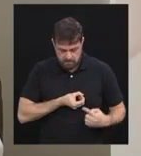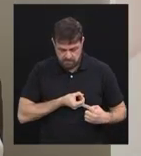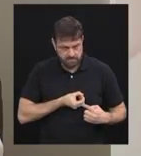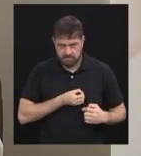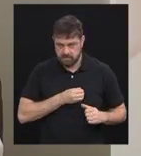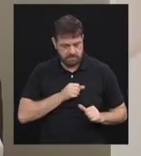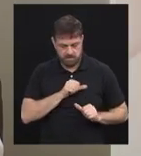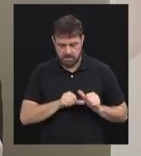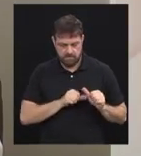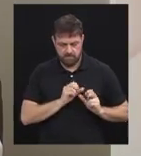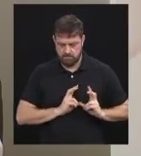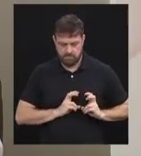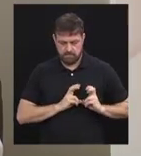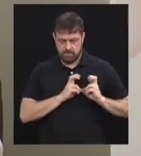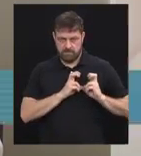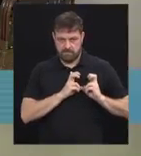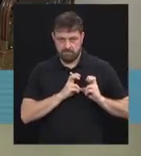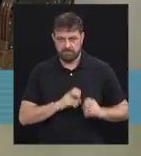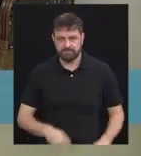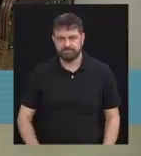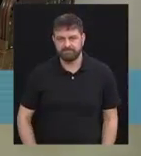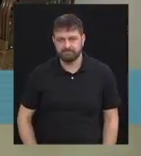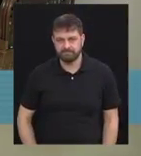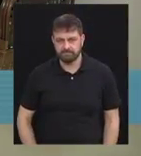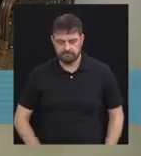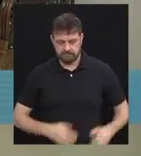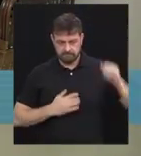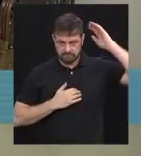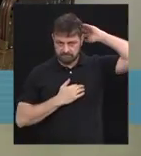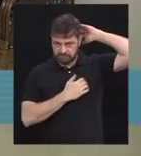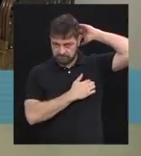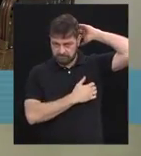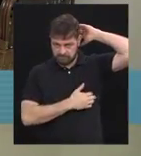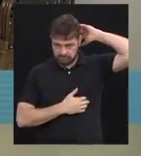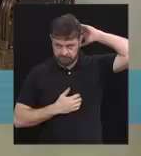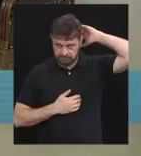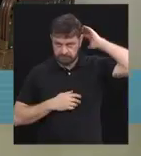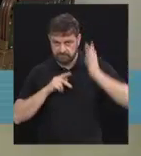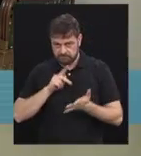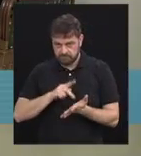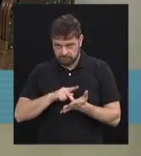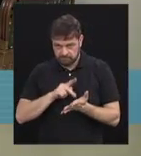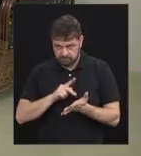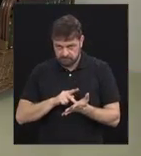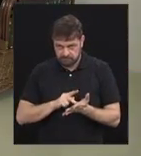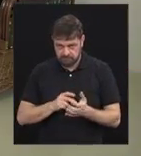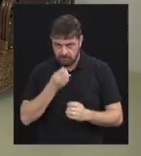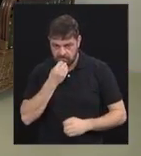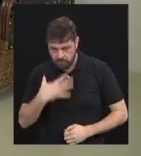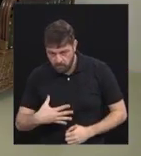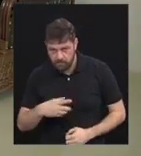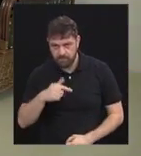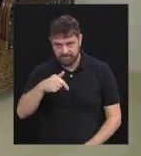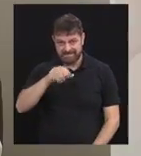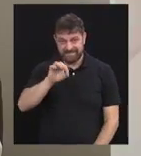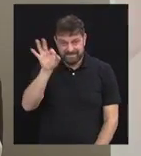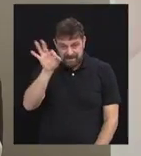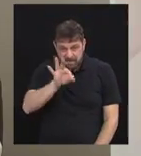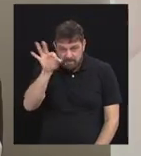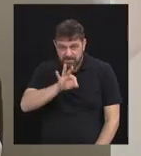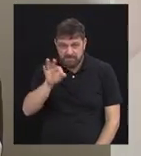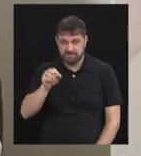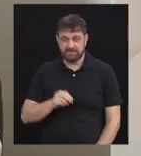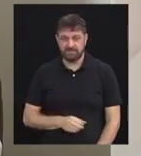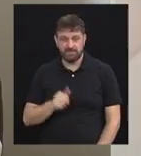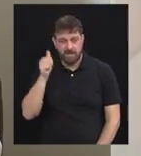transforma em tumor. O autoexame funciona de verdade? O autoexame, 70% dos casos de